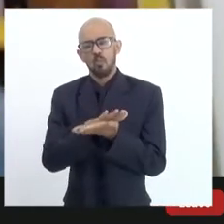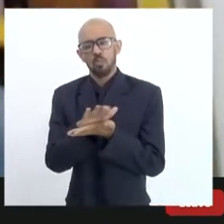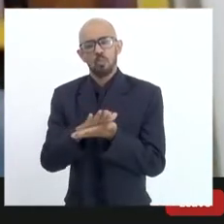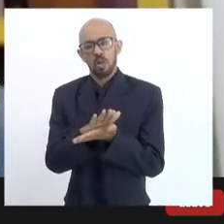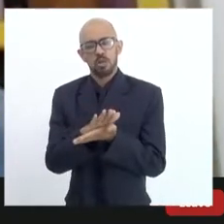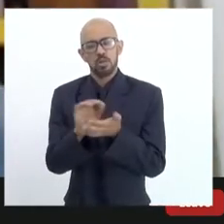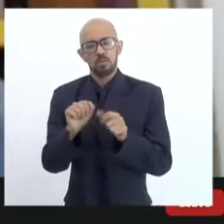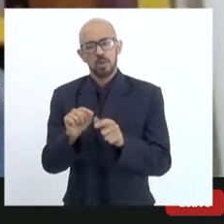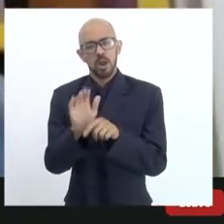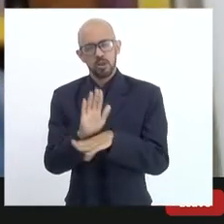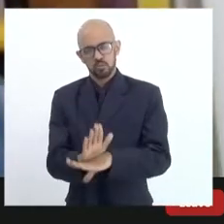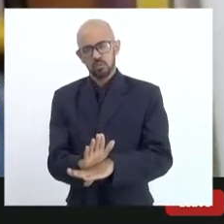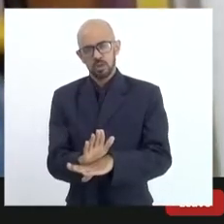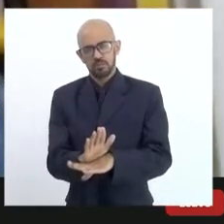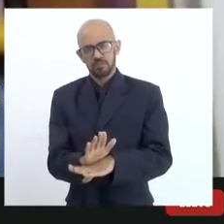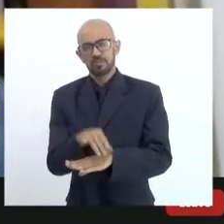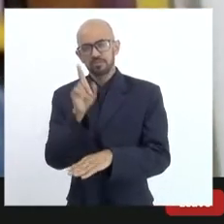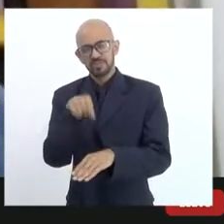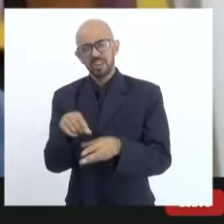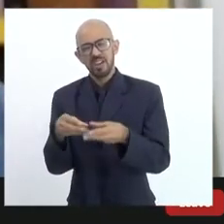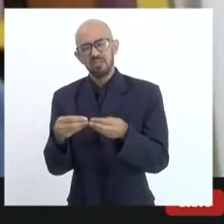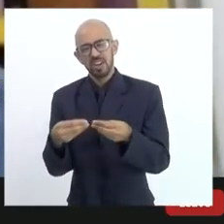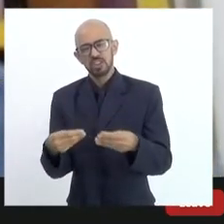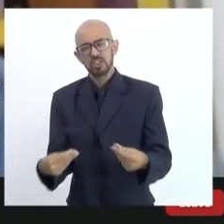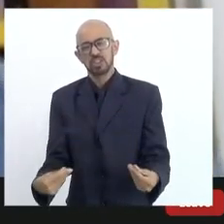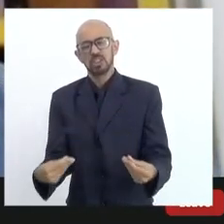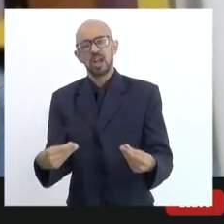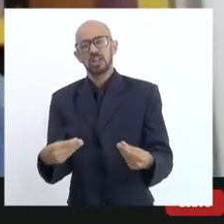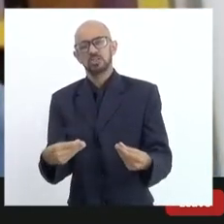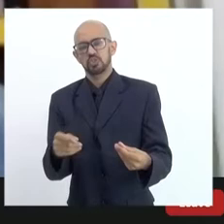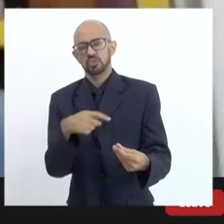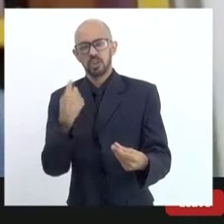fazer. É essa fragilidade que o nosso pessoal está.